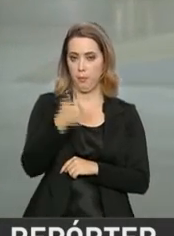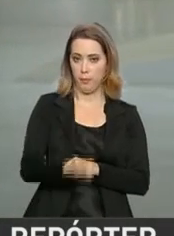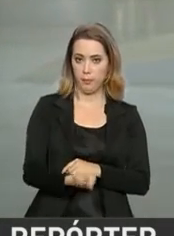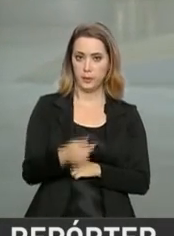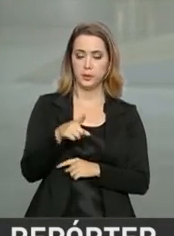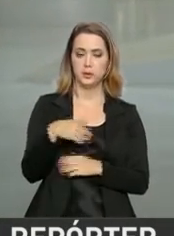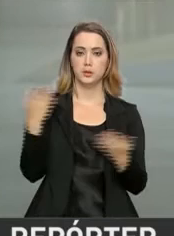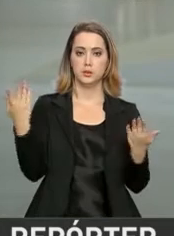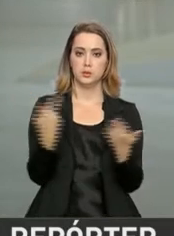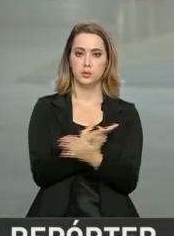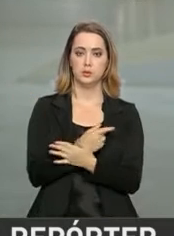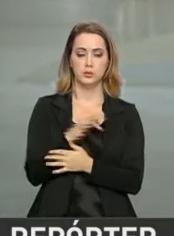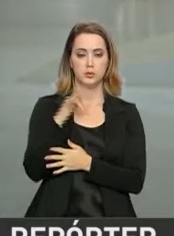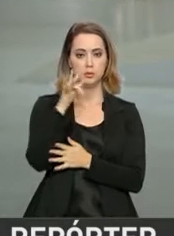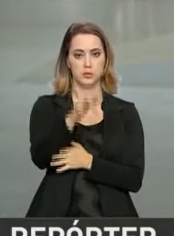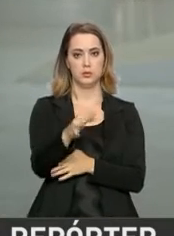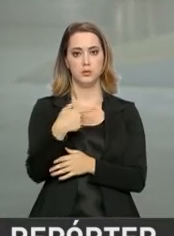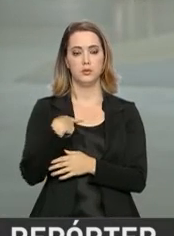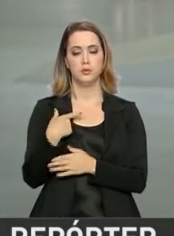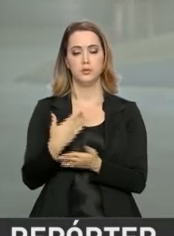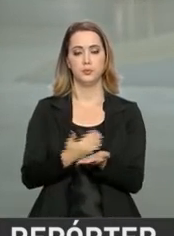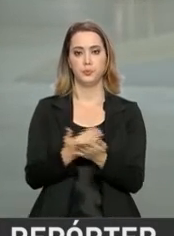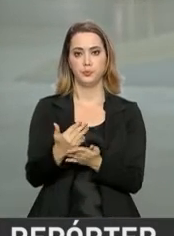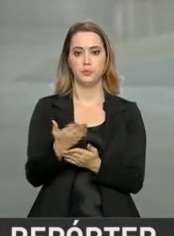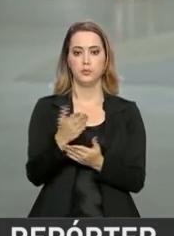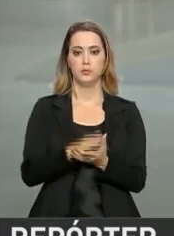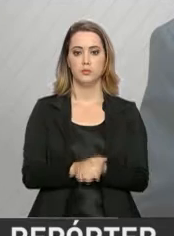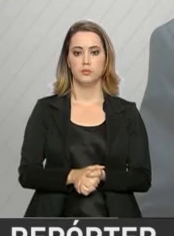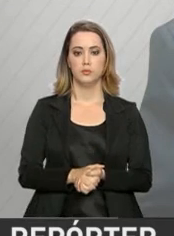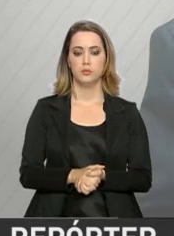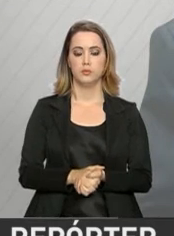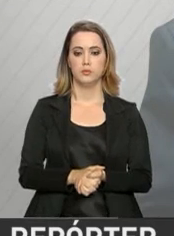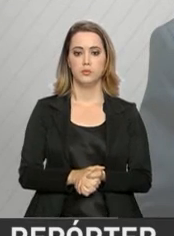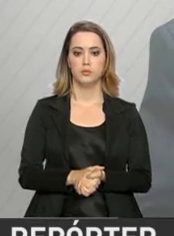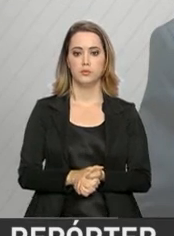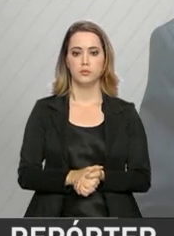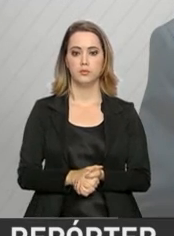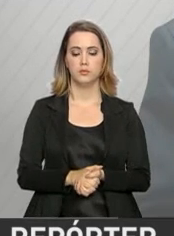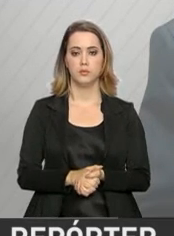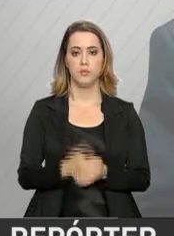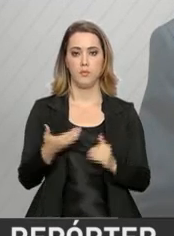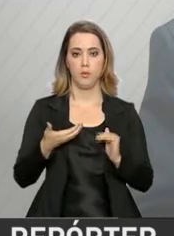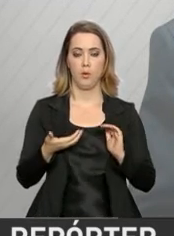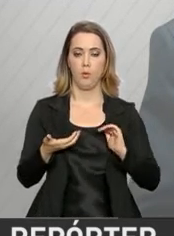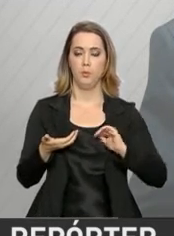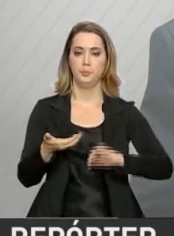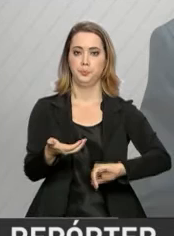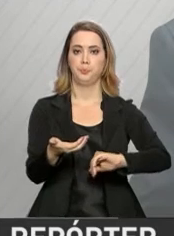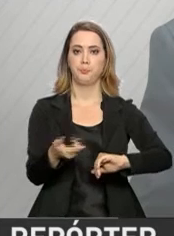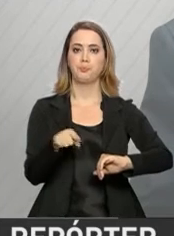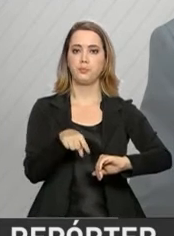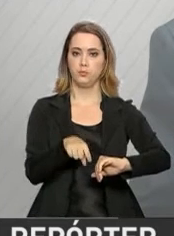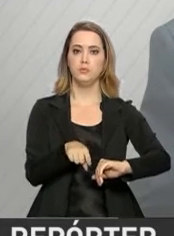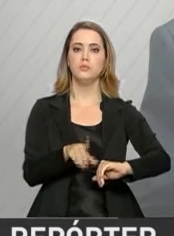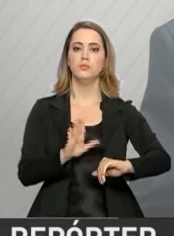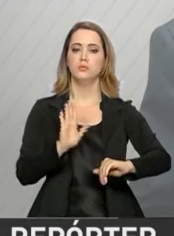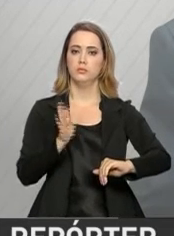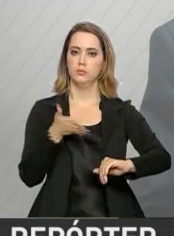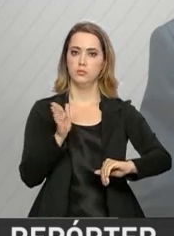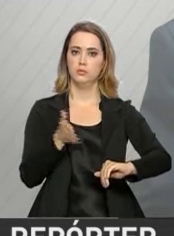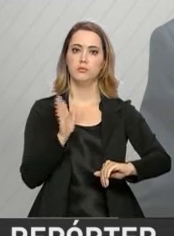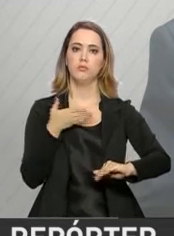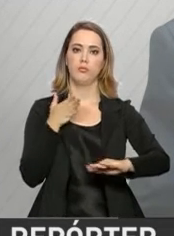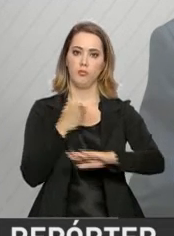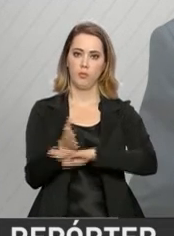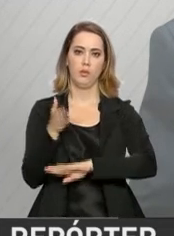indicação do que está por vir e do passo que foi dado. O Congresso está